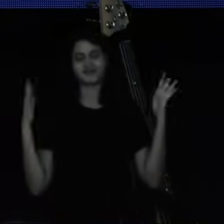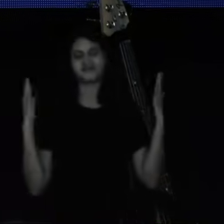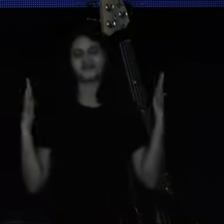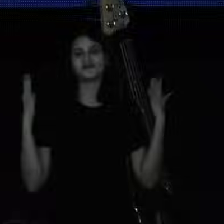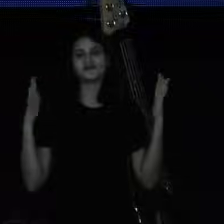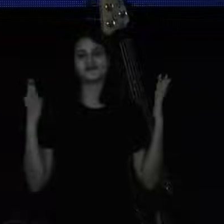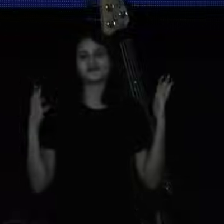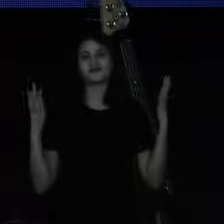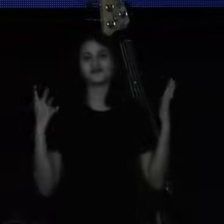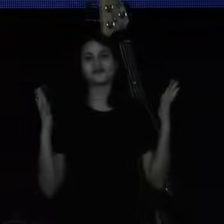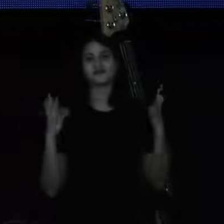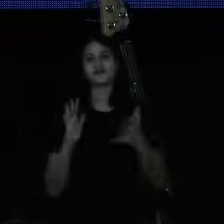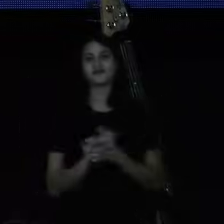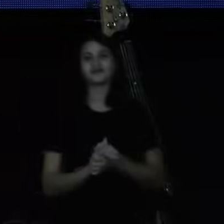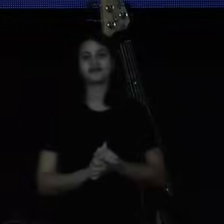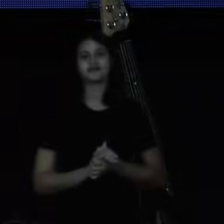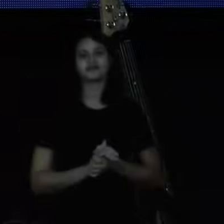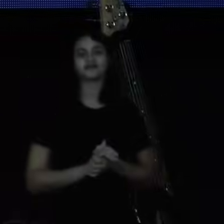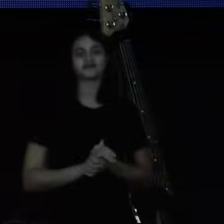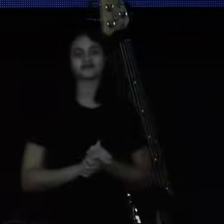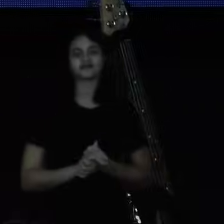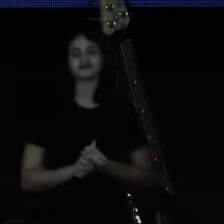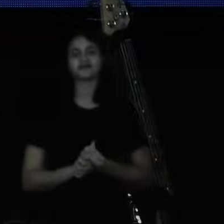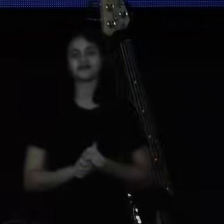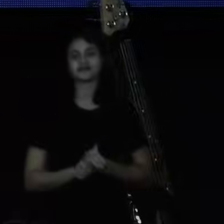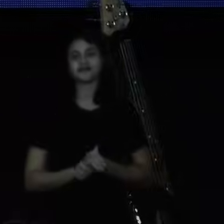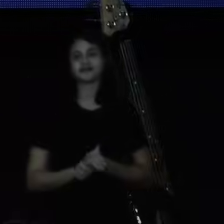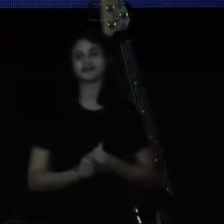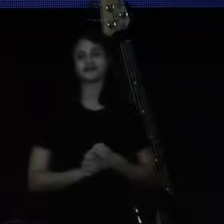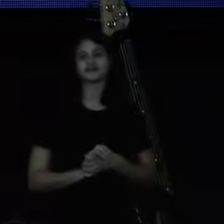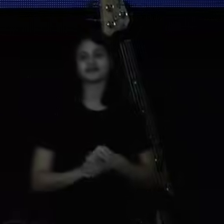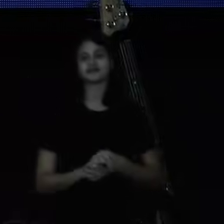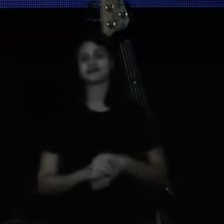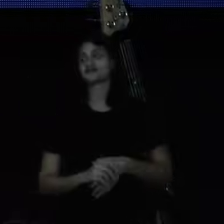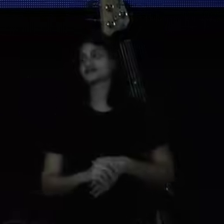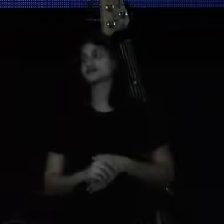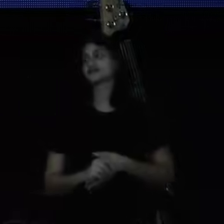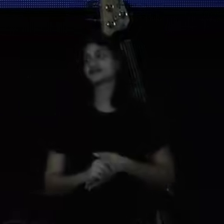Não consigo sair do primeiro ponto. Meu Deus.